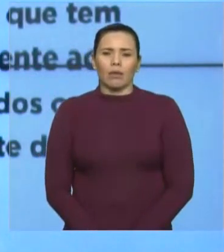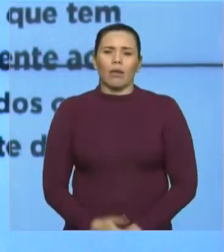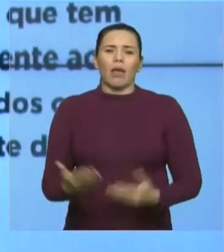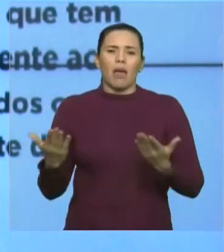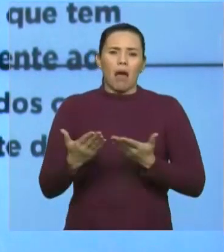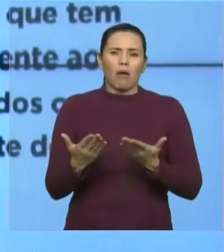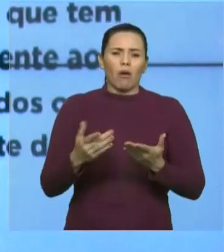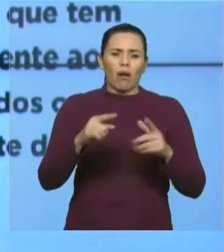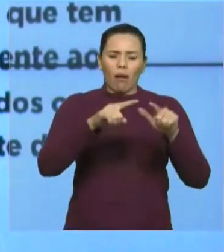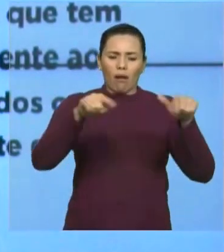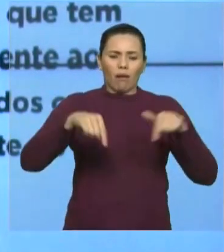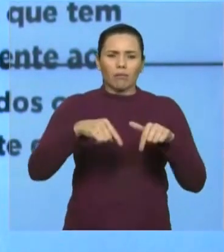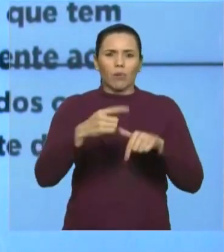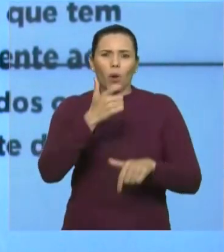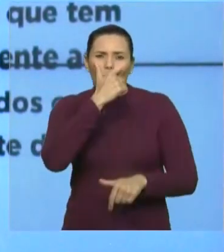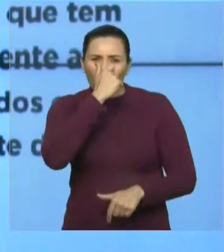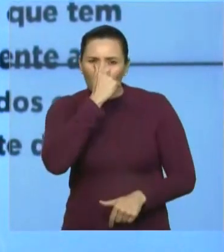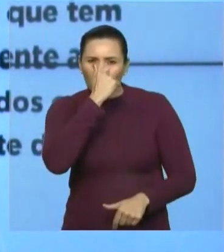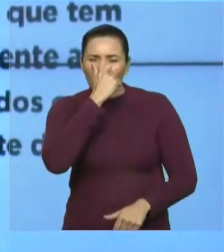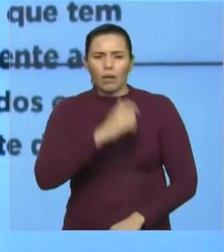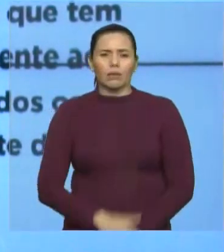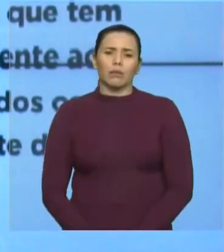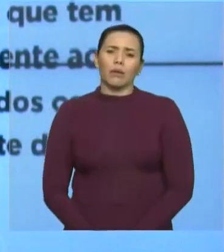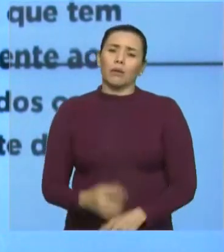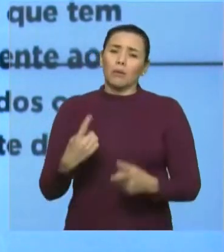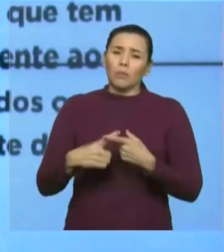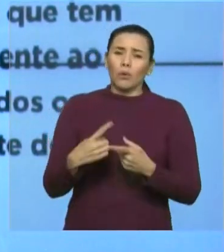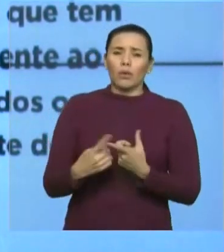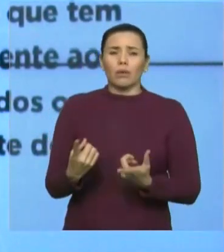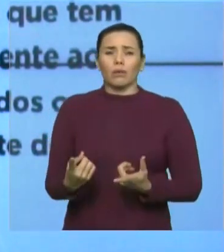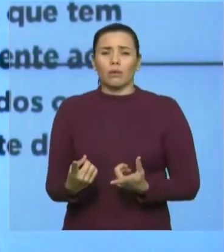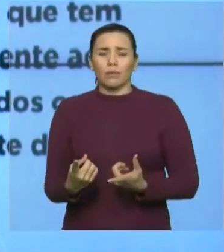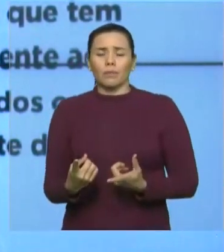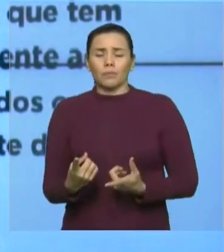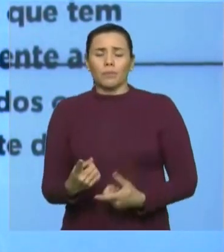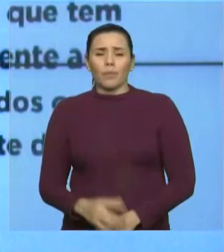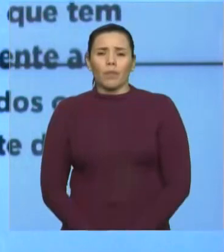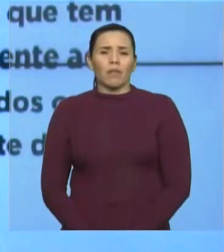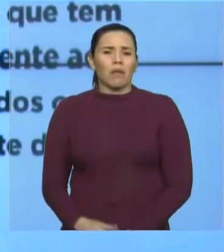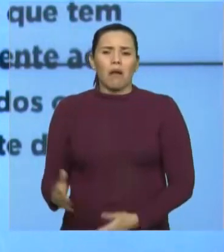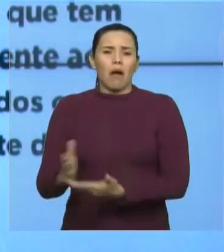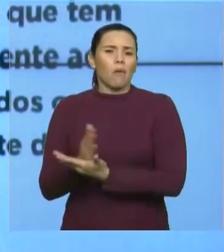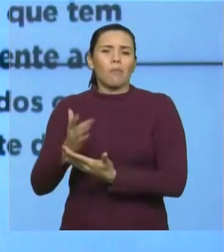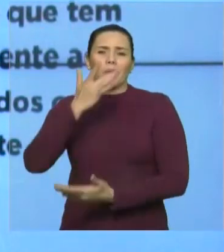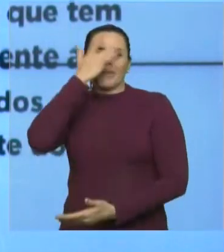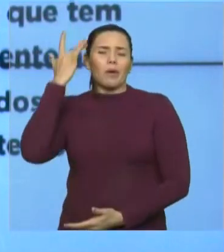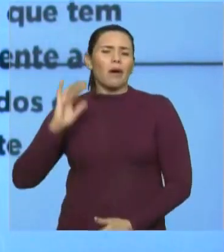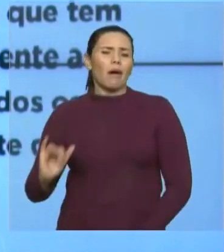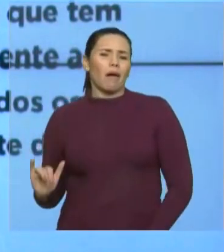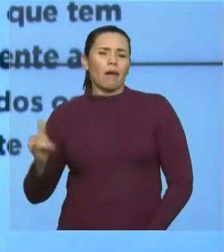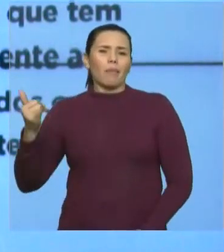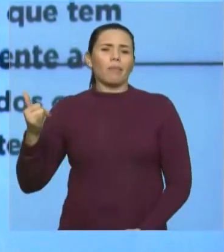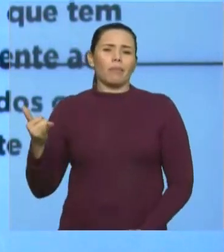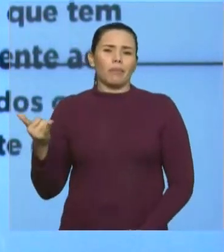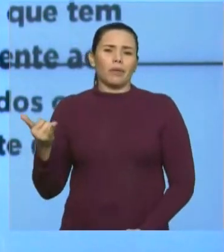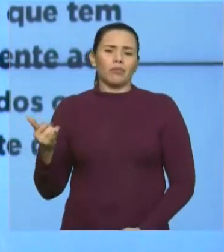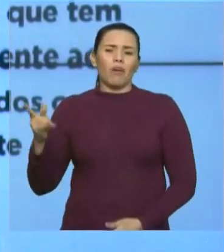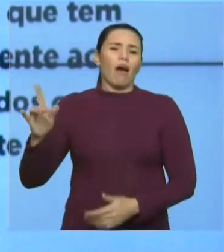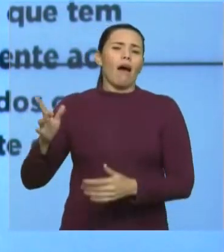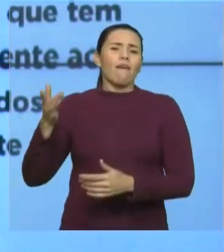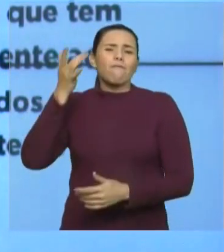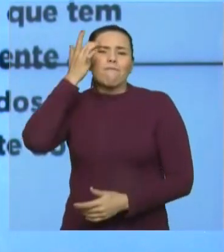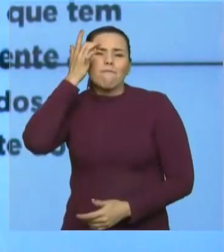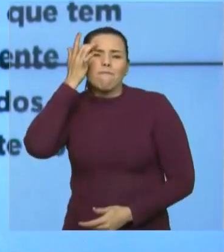afirmar categoricamente, mas a gente pode dizer que tem fumaça aqui. E onde tem fumaça, a gente pode buscar, pode